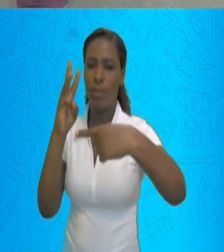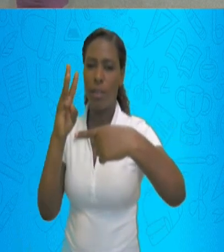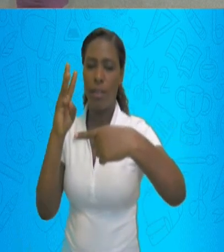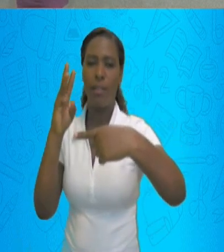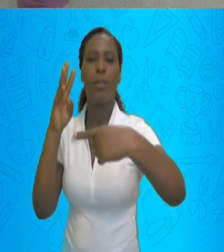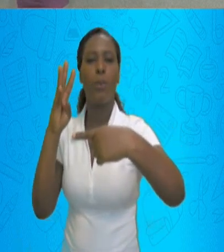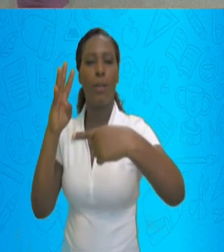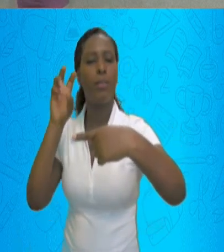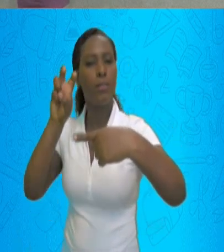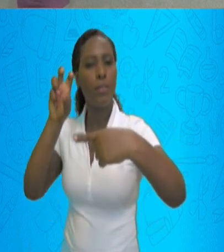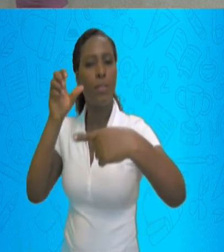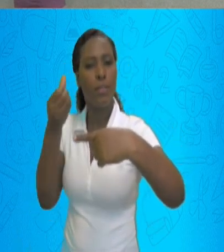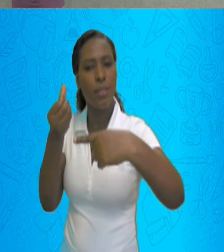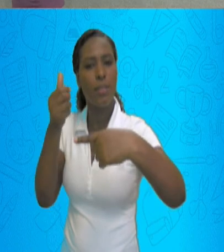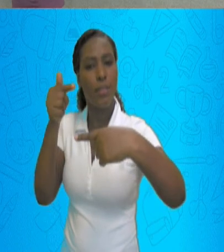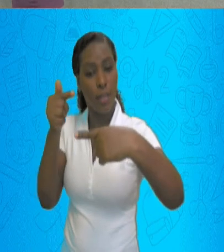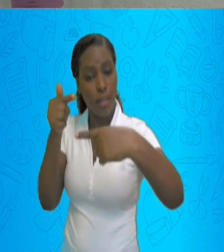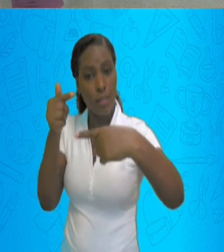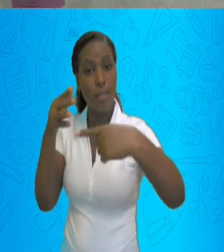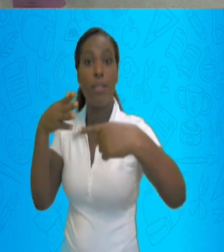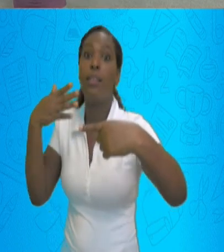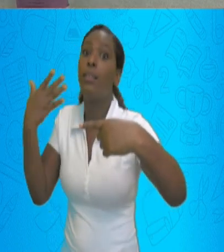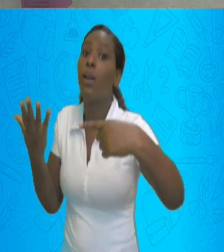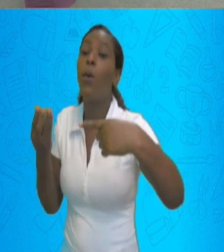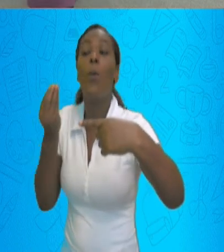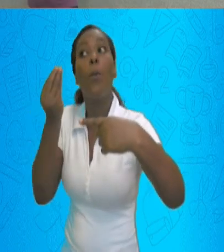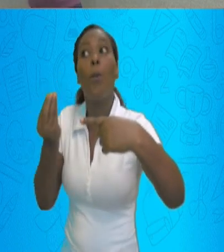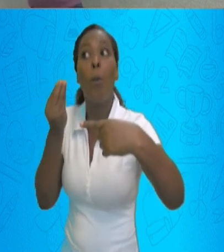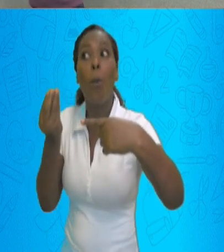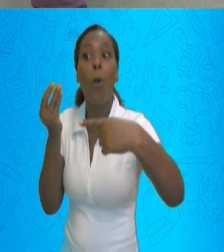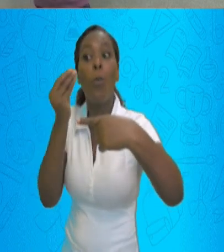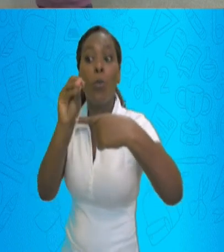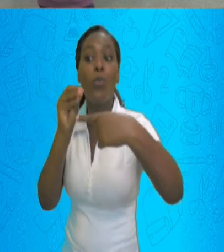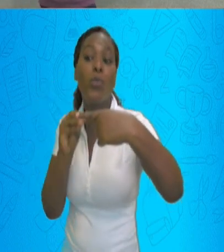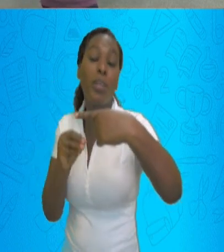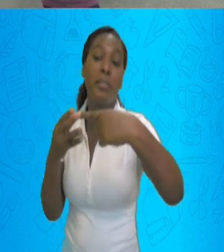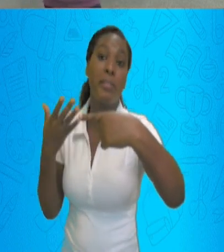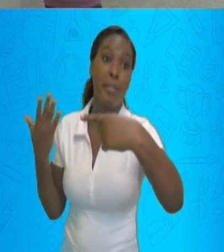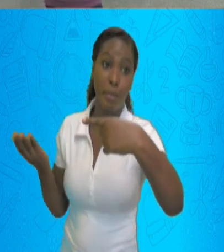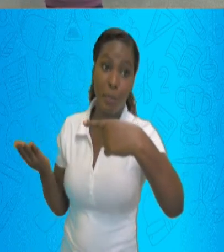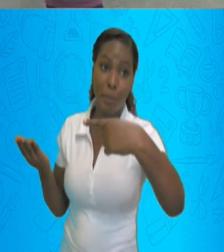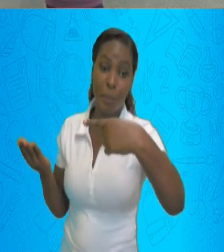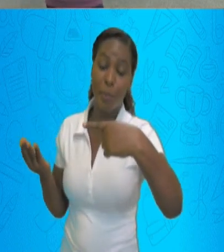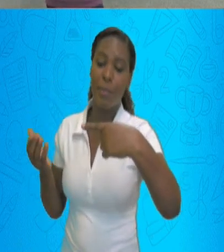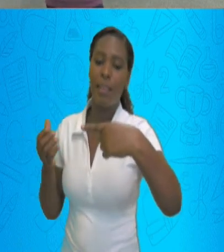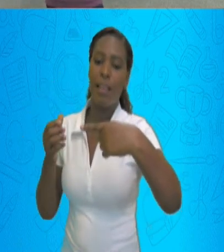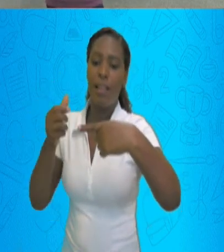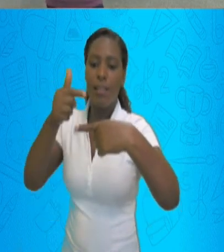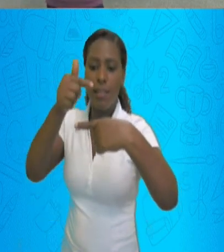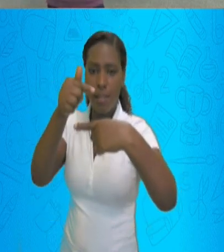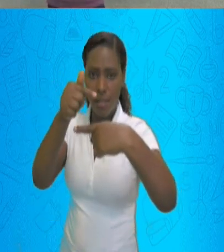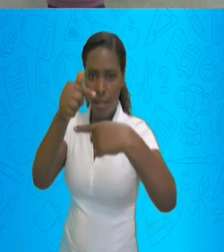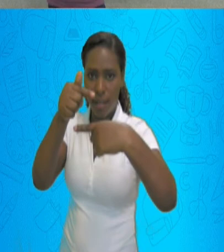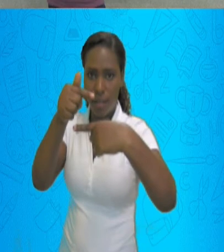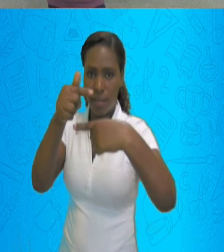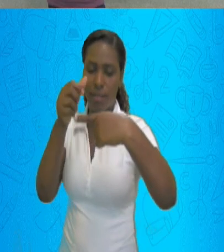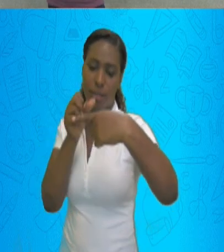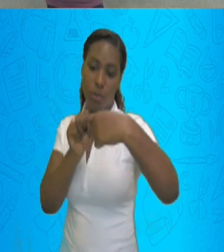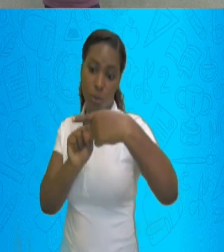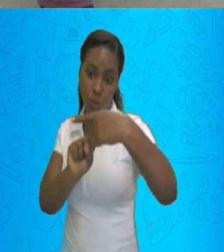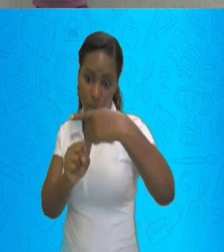5, 6, 7. Então, qual seria a representação dessa fração? Seria